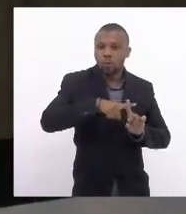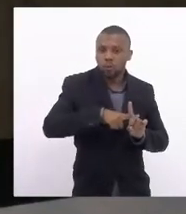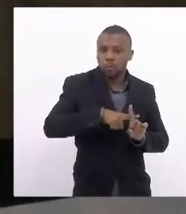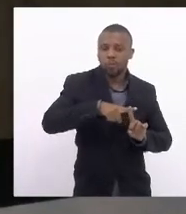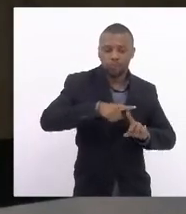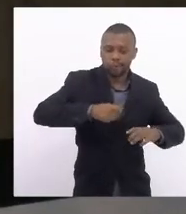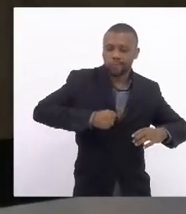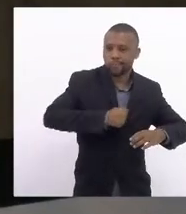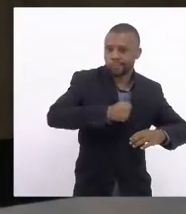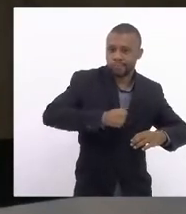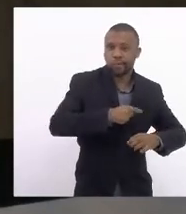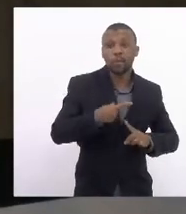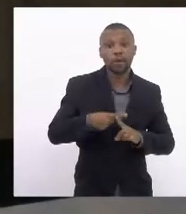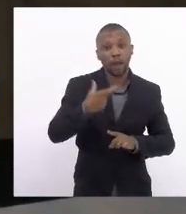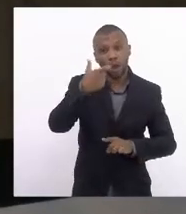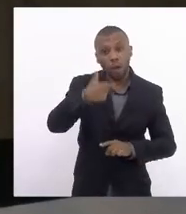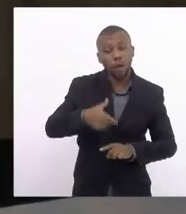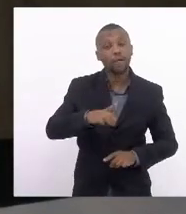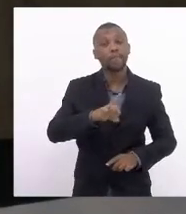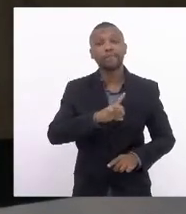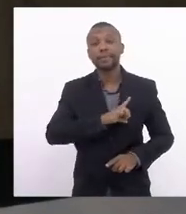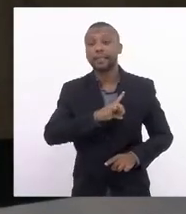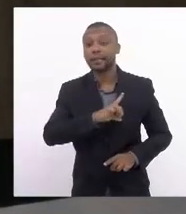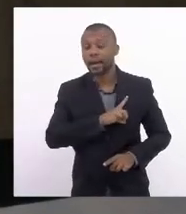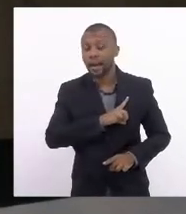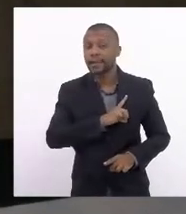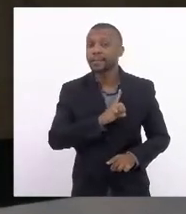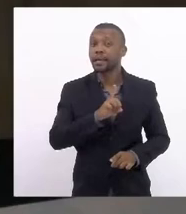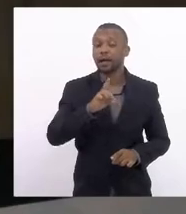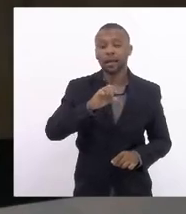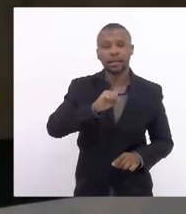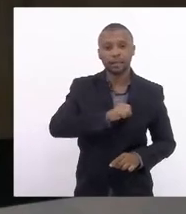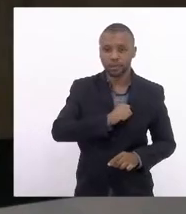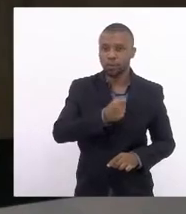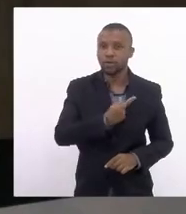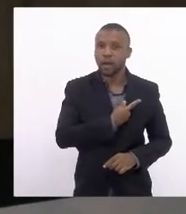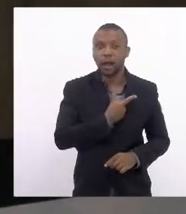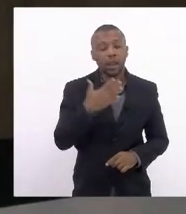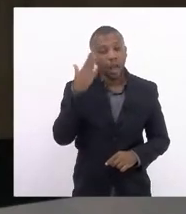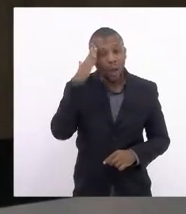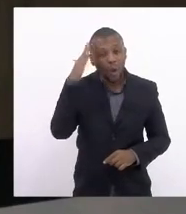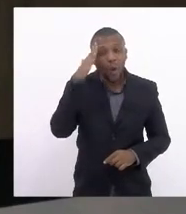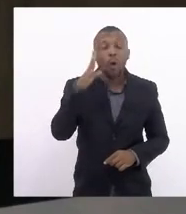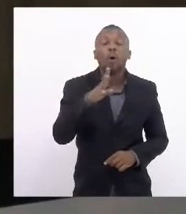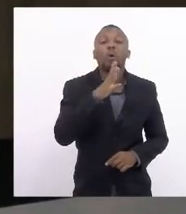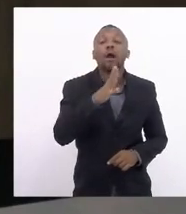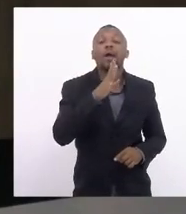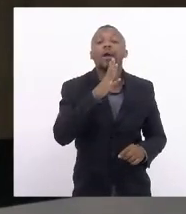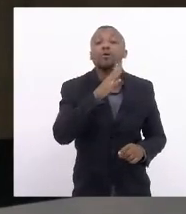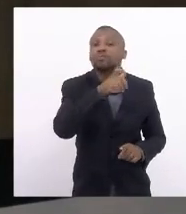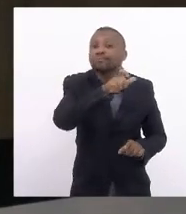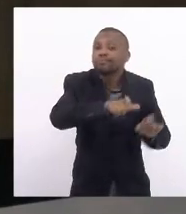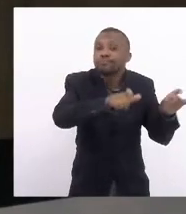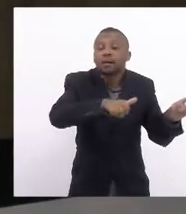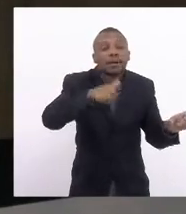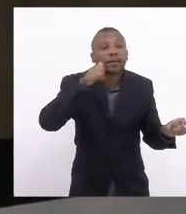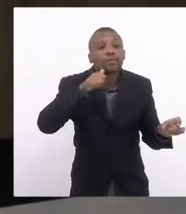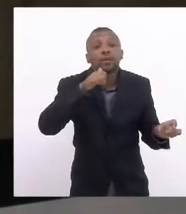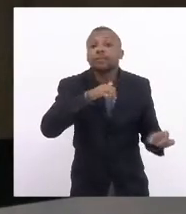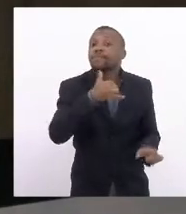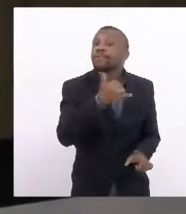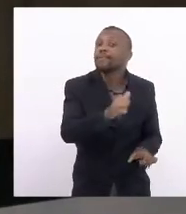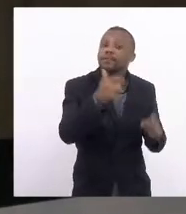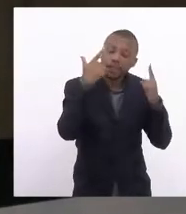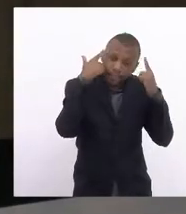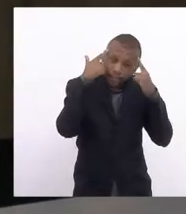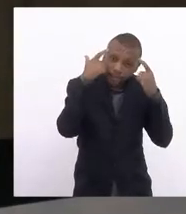eu fui delegada em São Gonçalo. Eu sei a dor das mulheres vítimas de violência. Eu